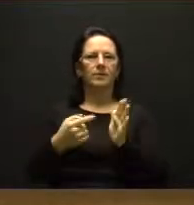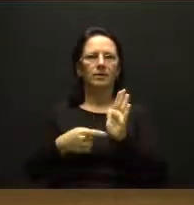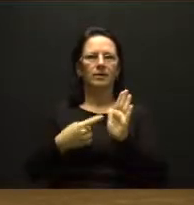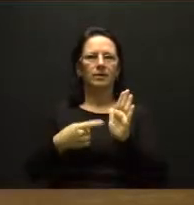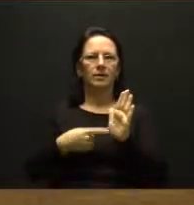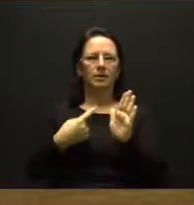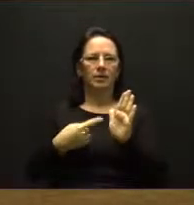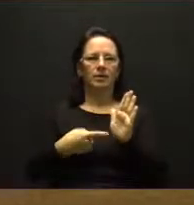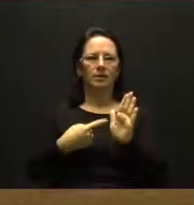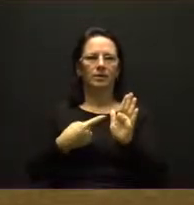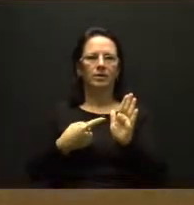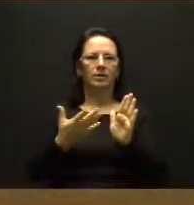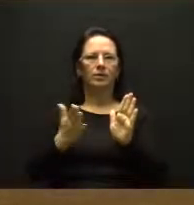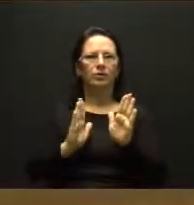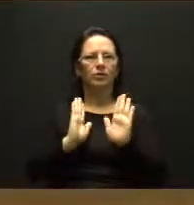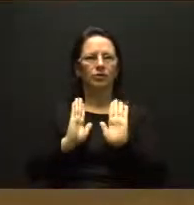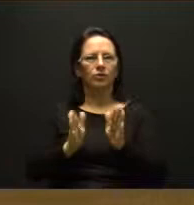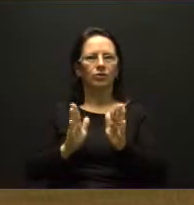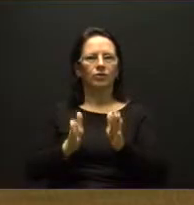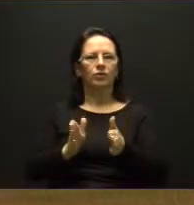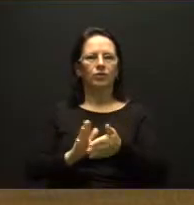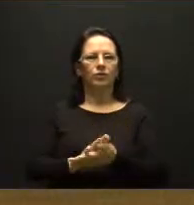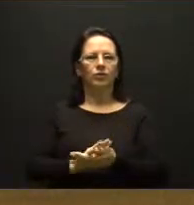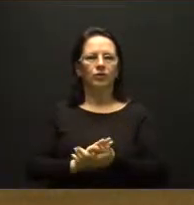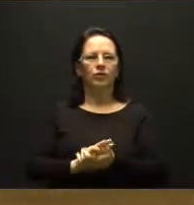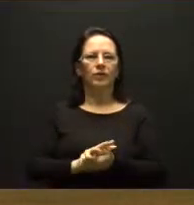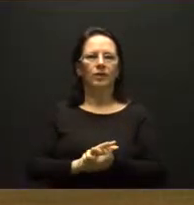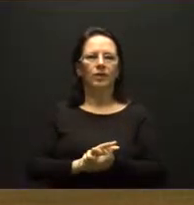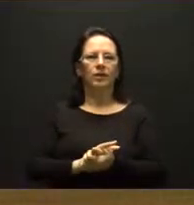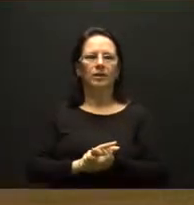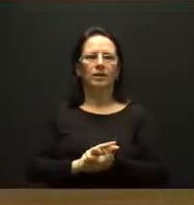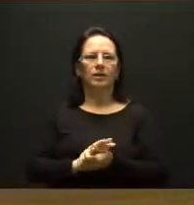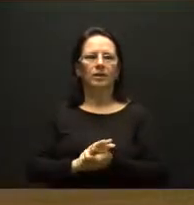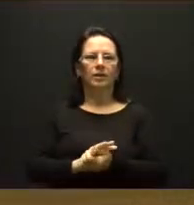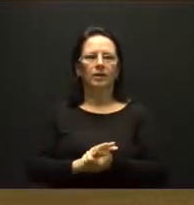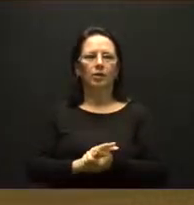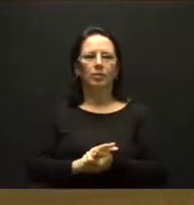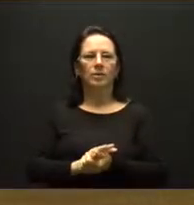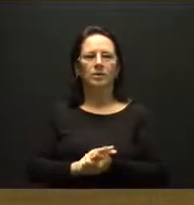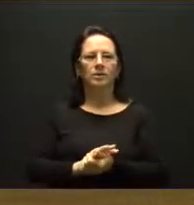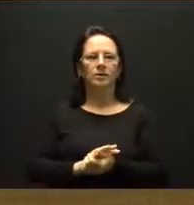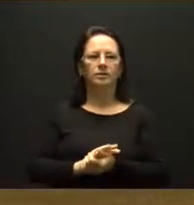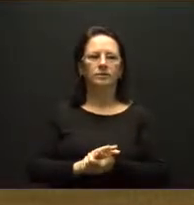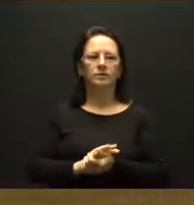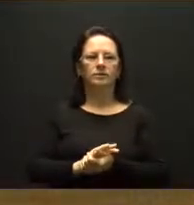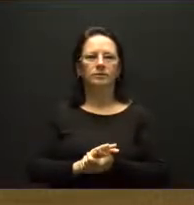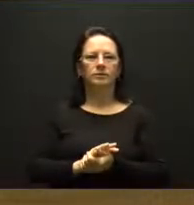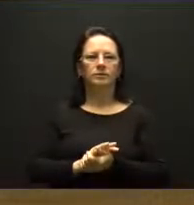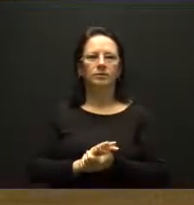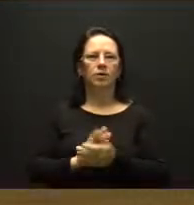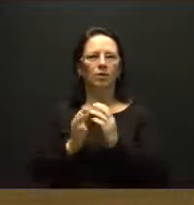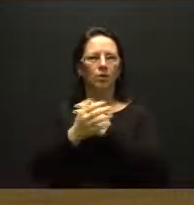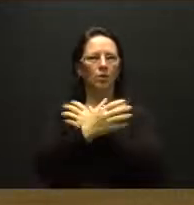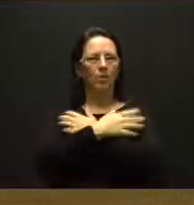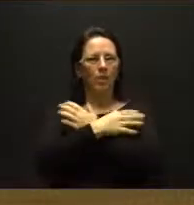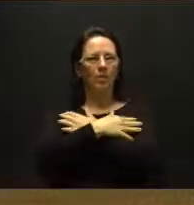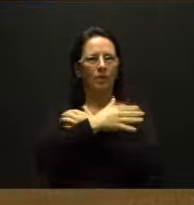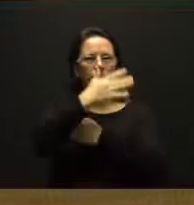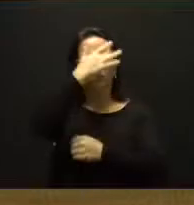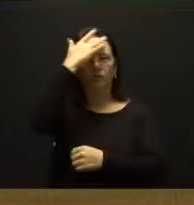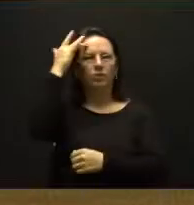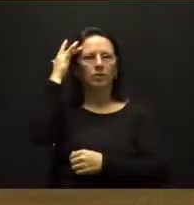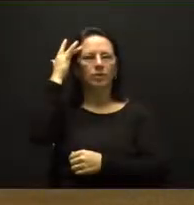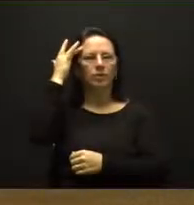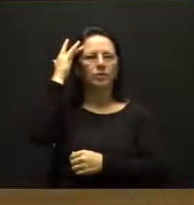é desde já eu gostaria de deixar um abraço especial para todos os trabalhadores